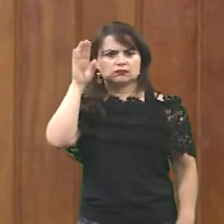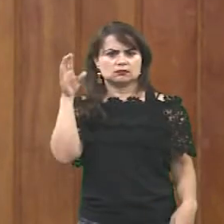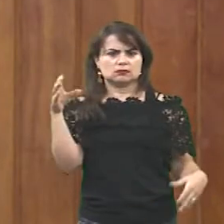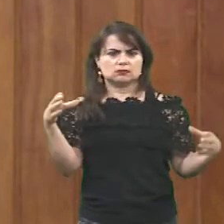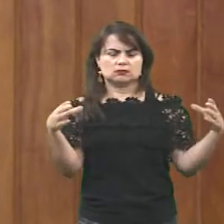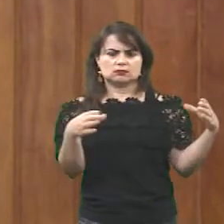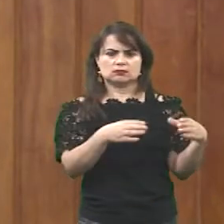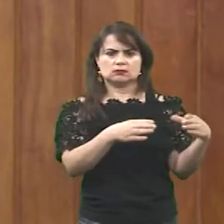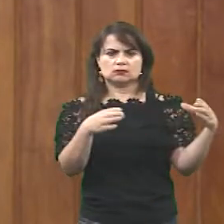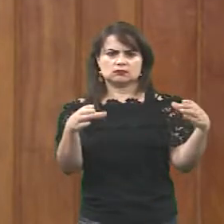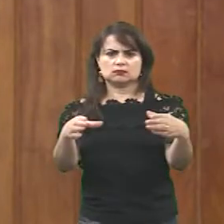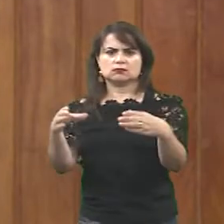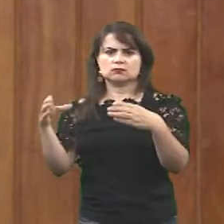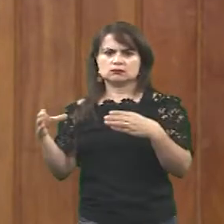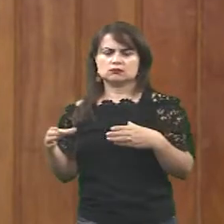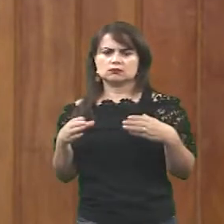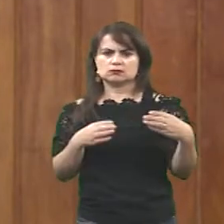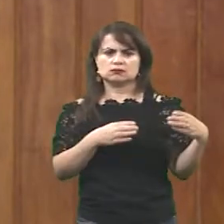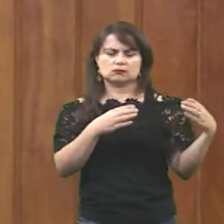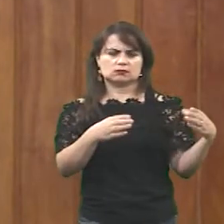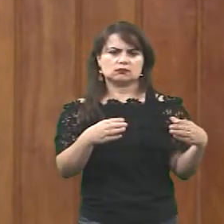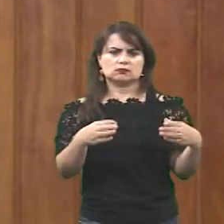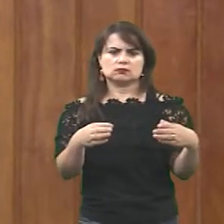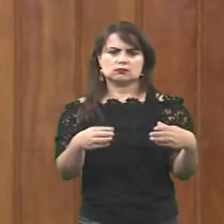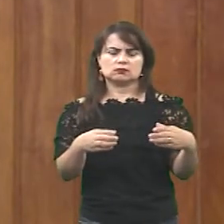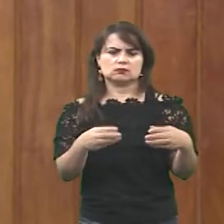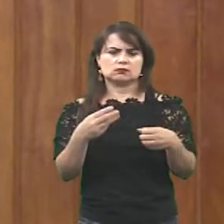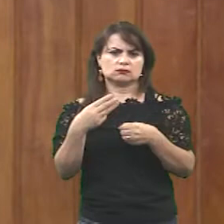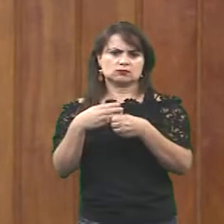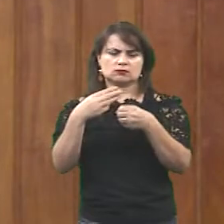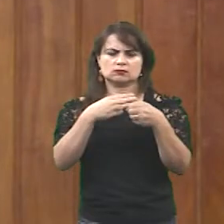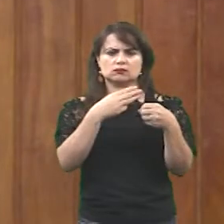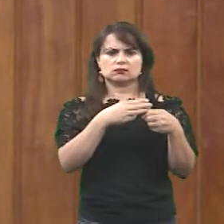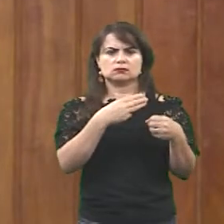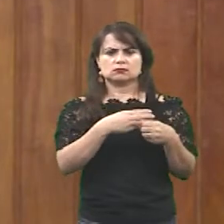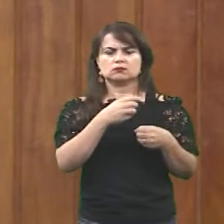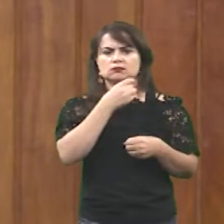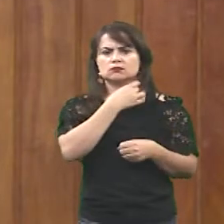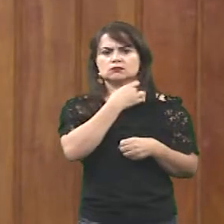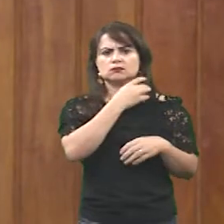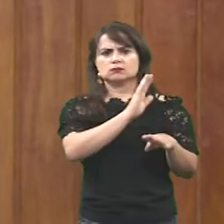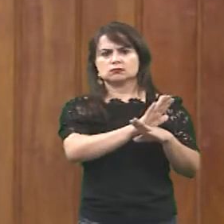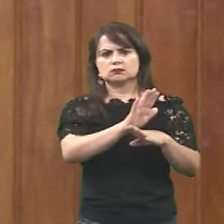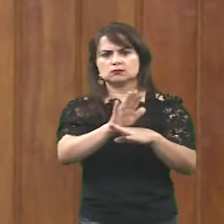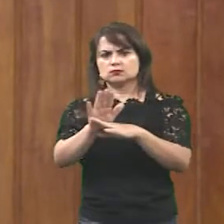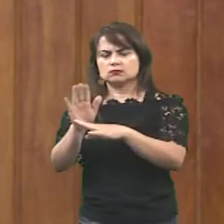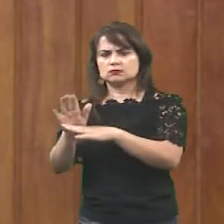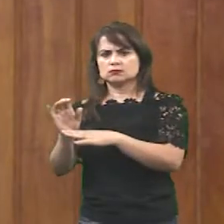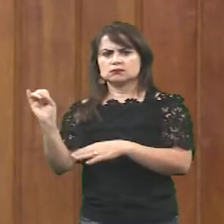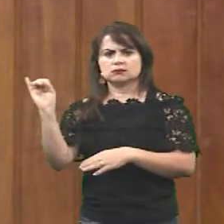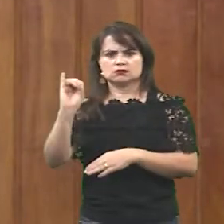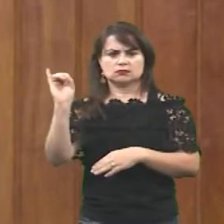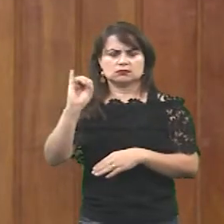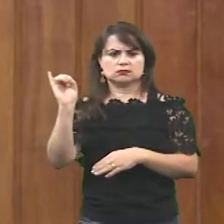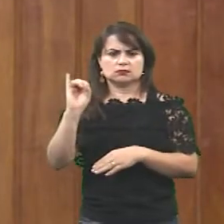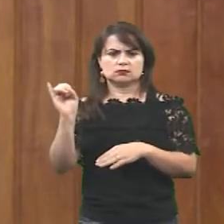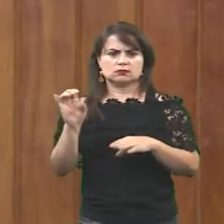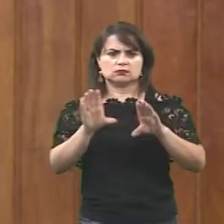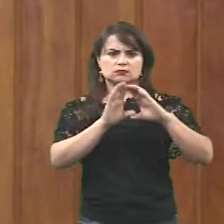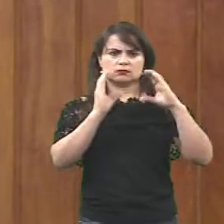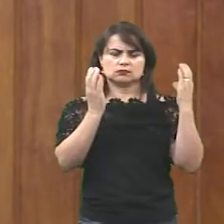no município de Marília, que prestam relevantes serviços à instituição e a toda a comunidade